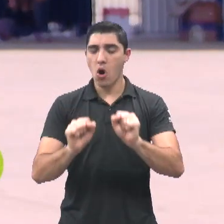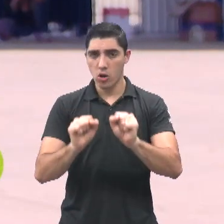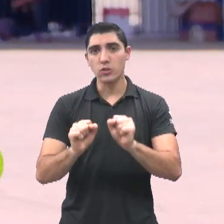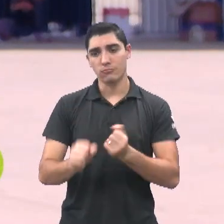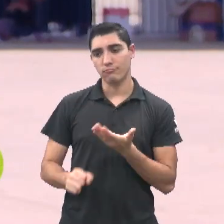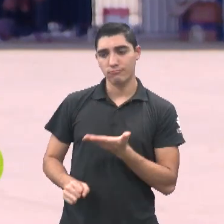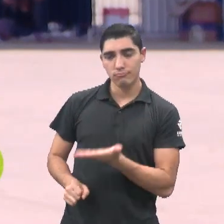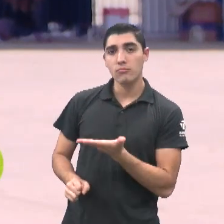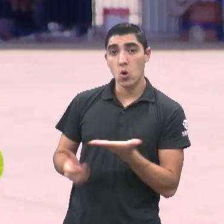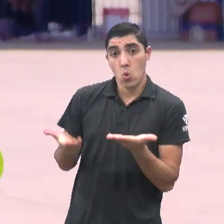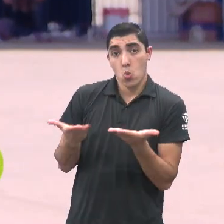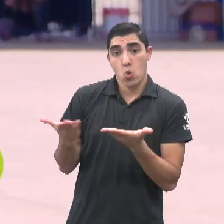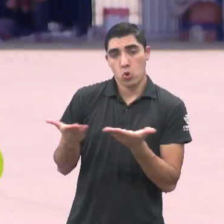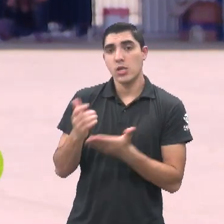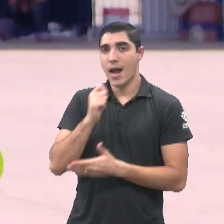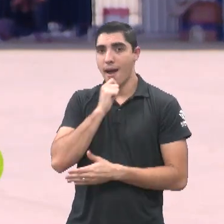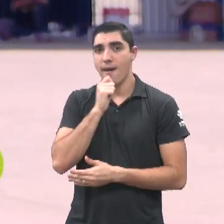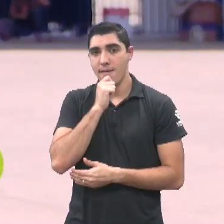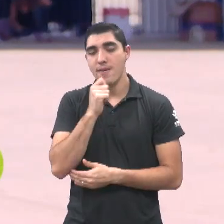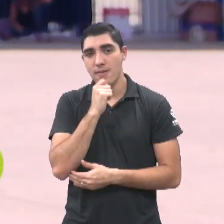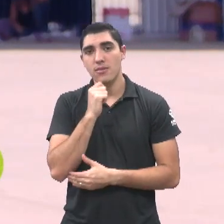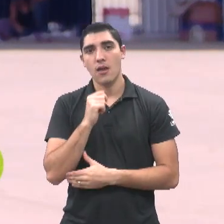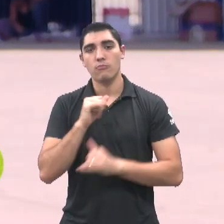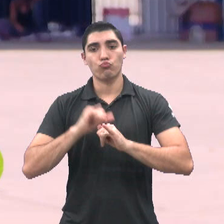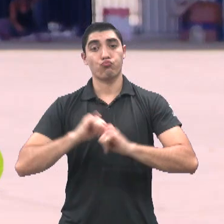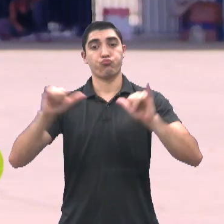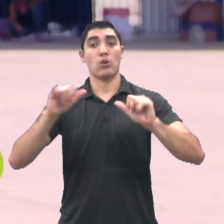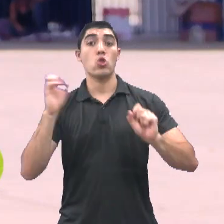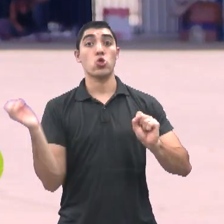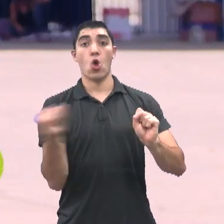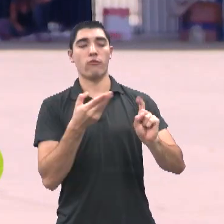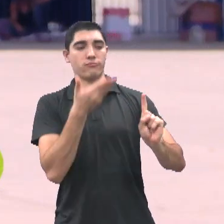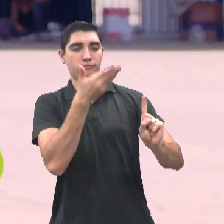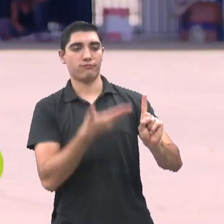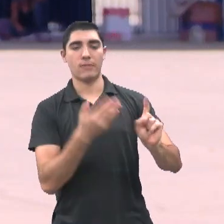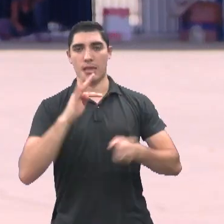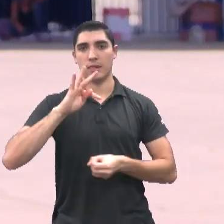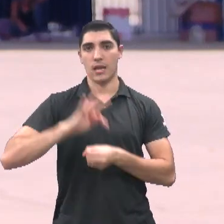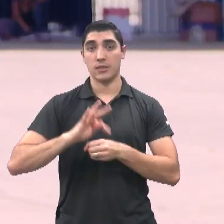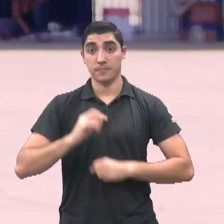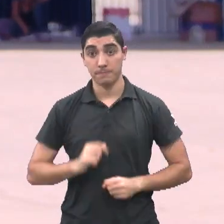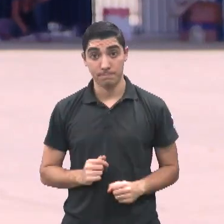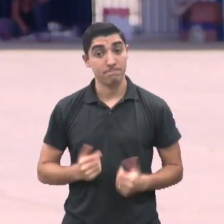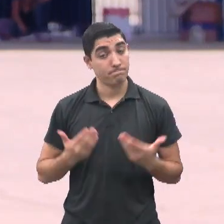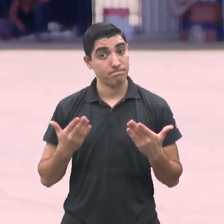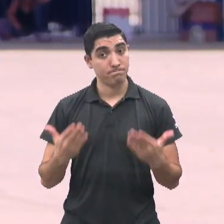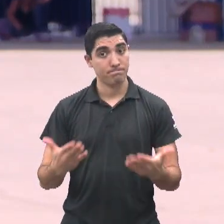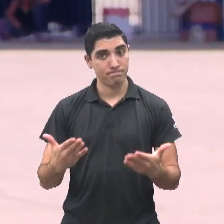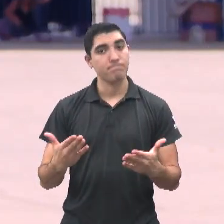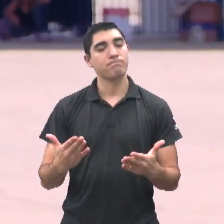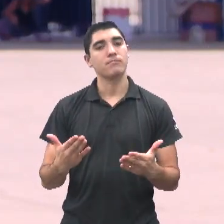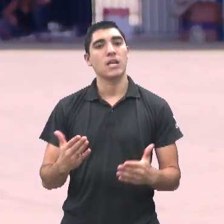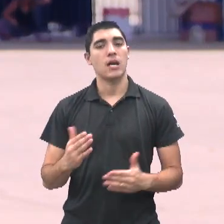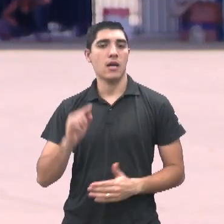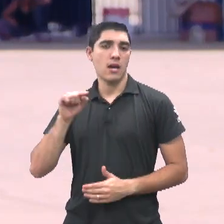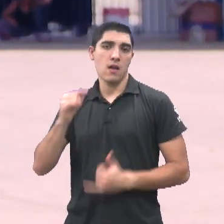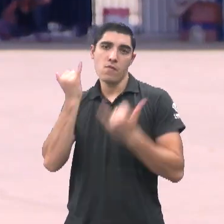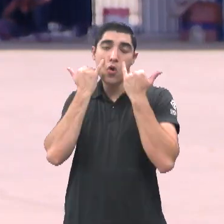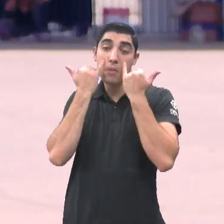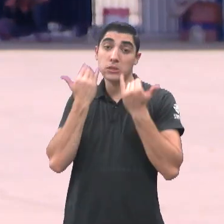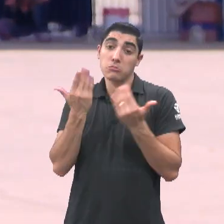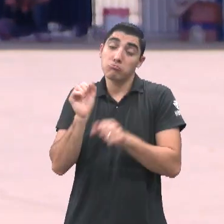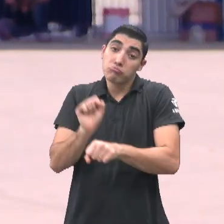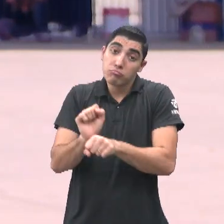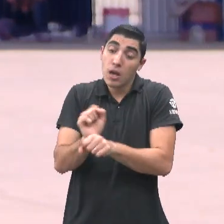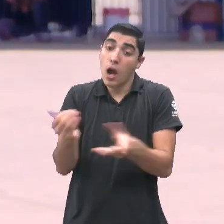do São José falando sobre essa decisão de um novo profissional para comandar o time. Essas são as informações de momento. Vieira, vamos aguardar